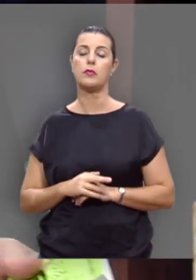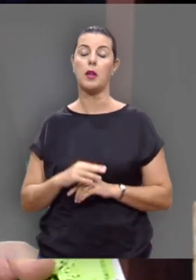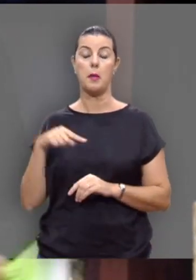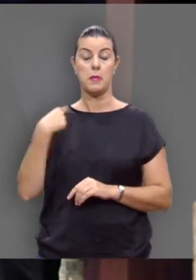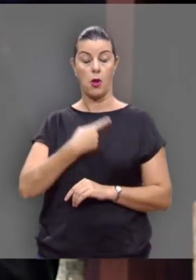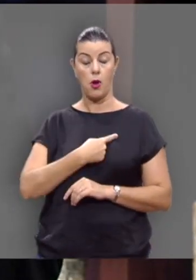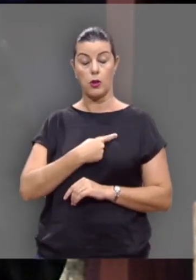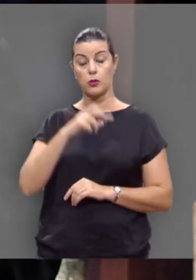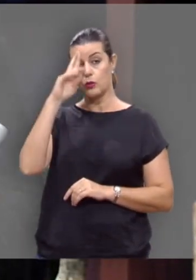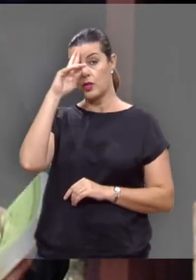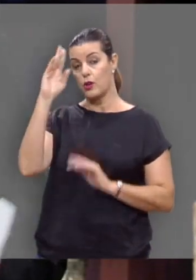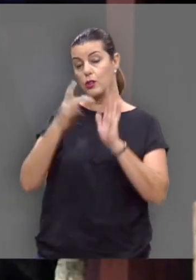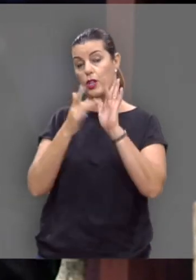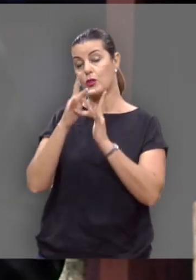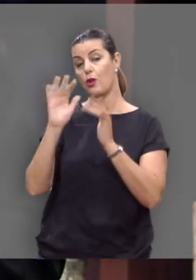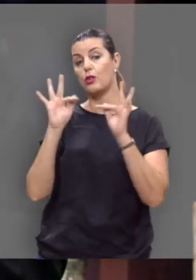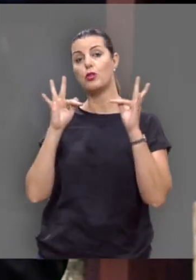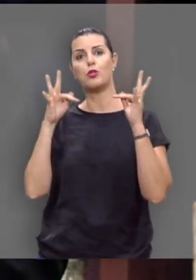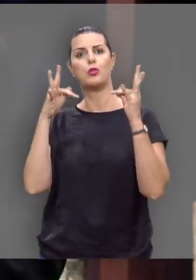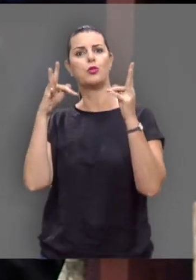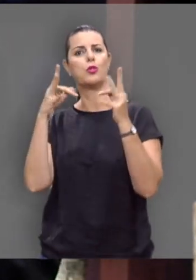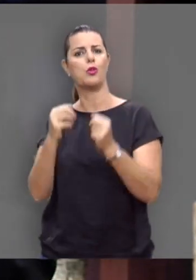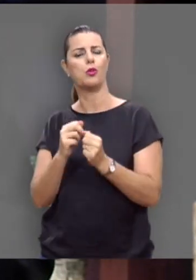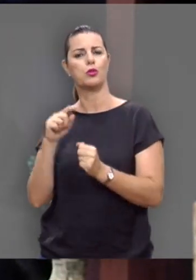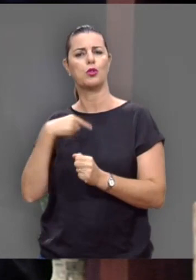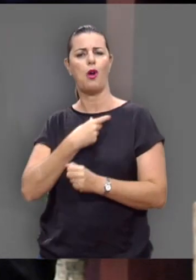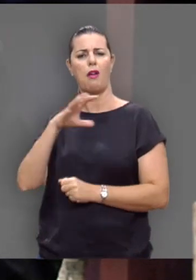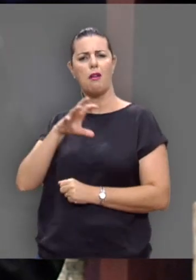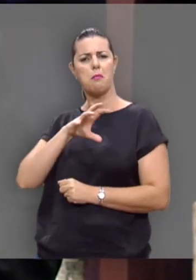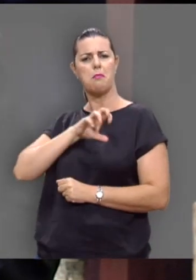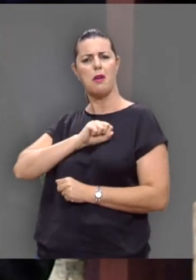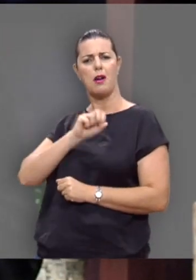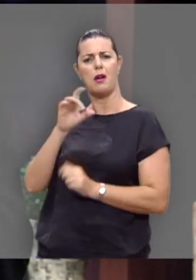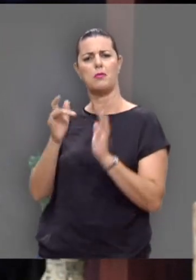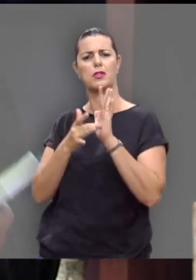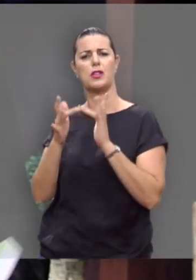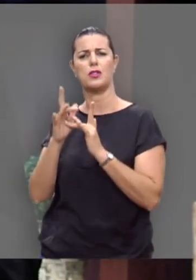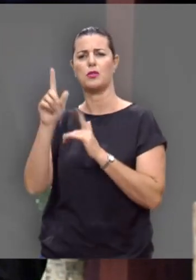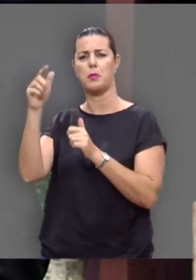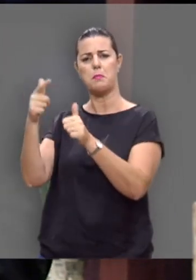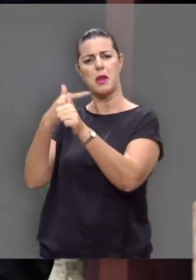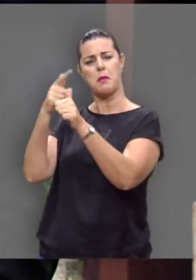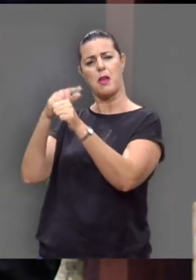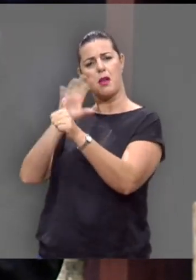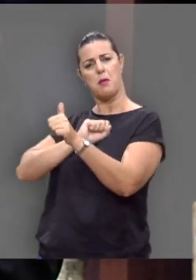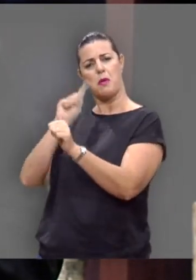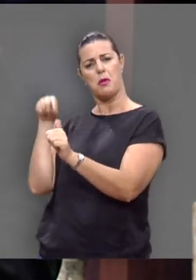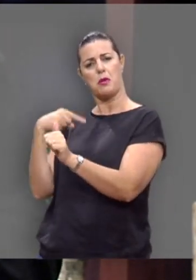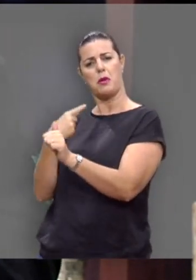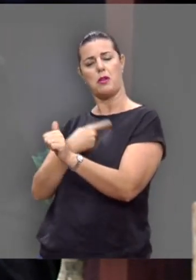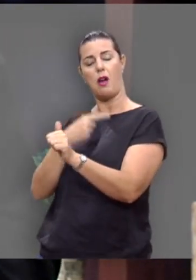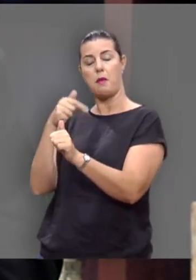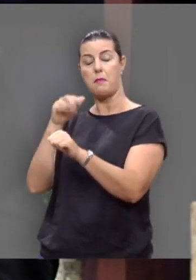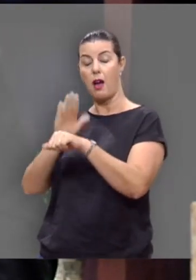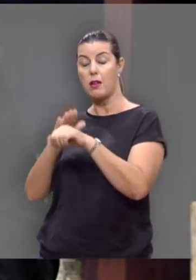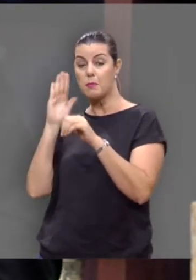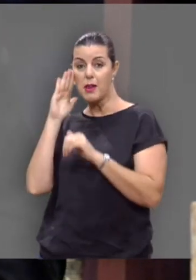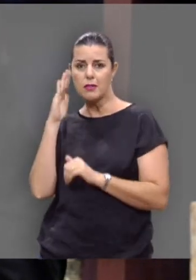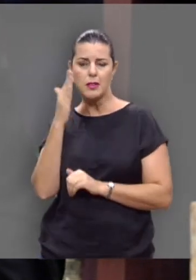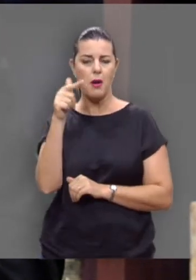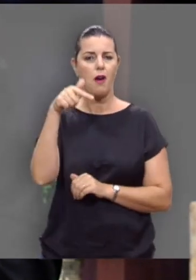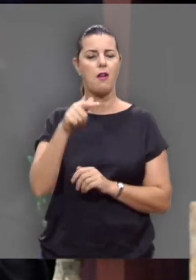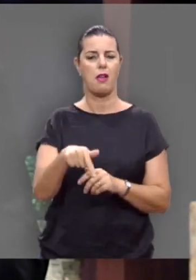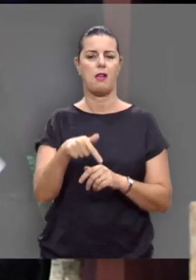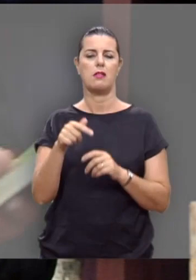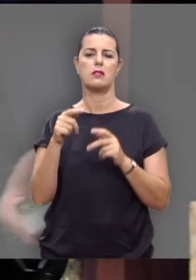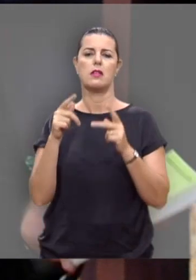é tudo, significa tudo para nós. Nós amamos o Senhor Jesus, Ele nos amou primeiro. E a ênfase do programa não é